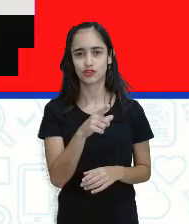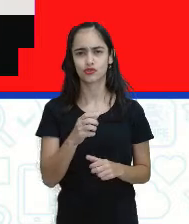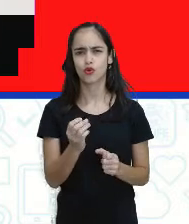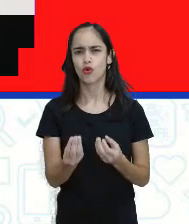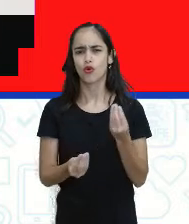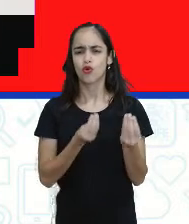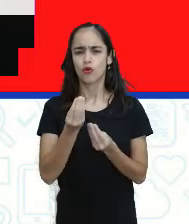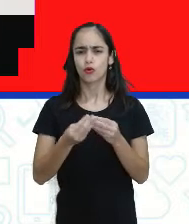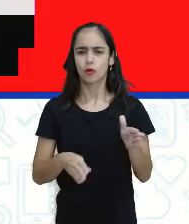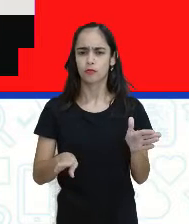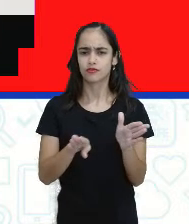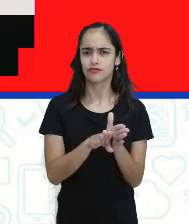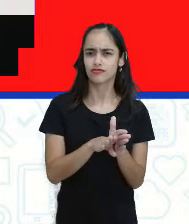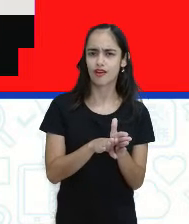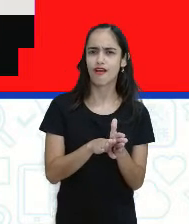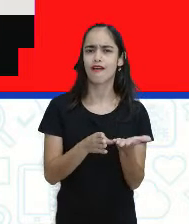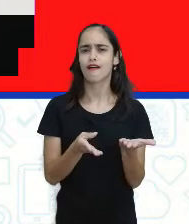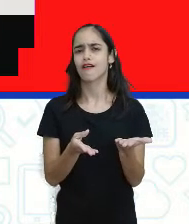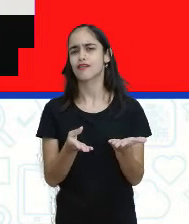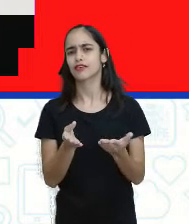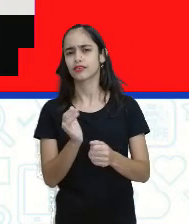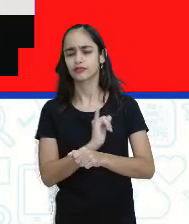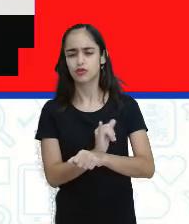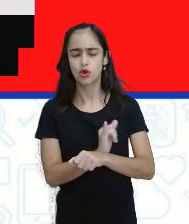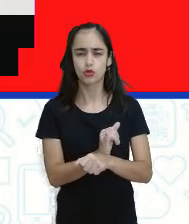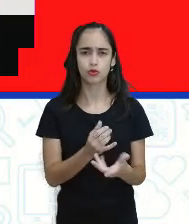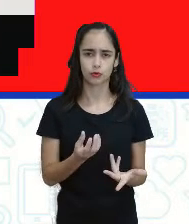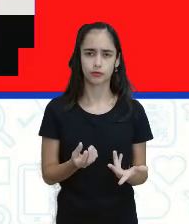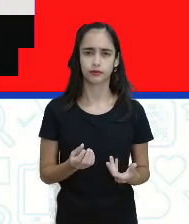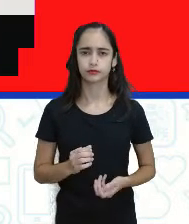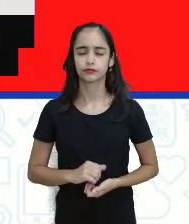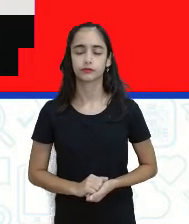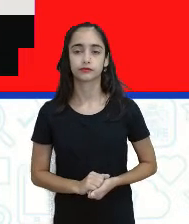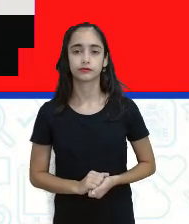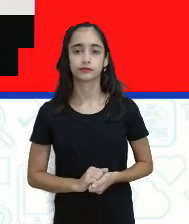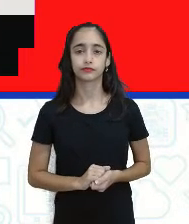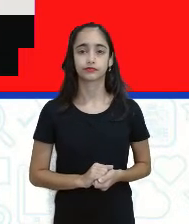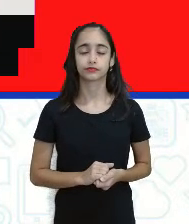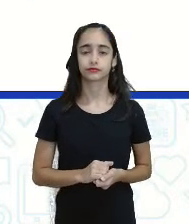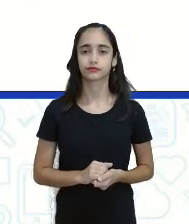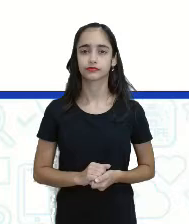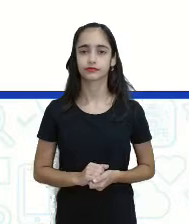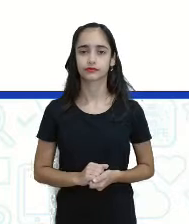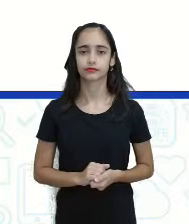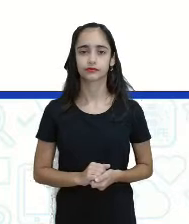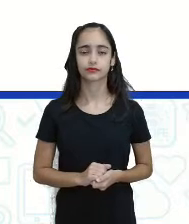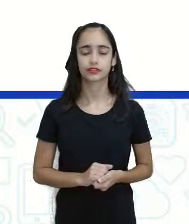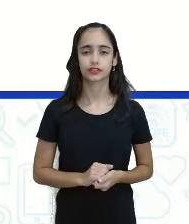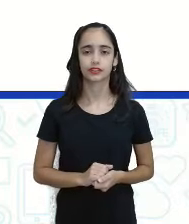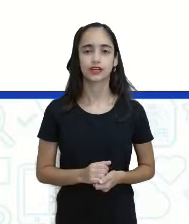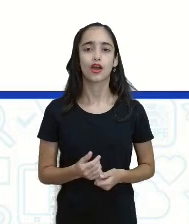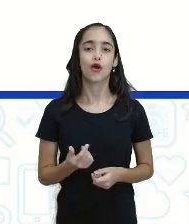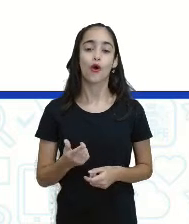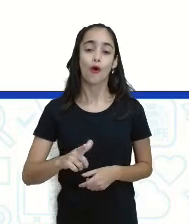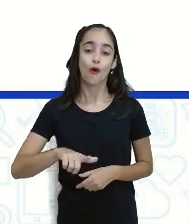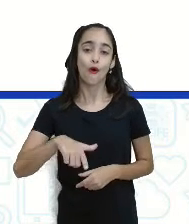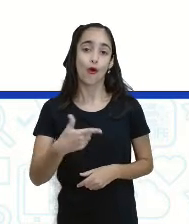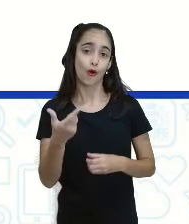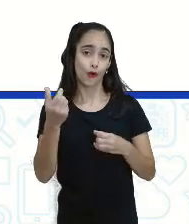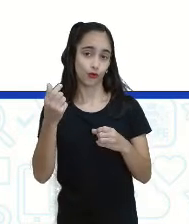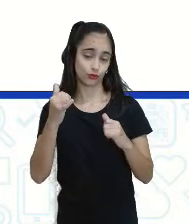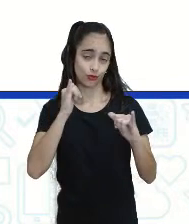né? Caso esteja assistindo pelo telefone, você não vai ter como escanear, né? Mas daqui a pouco a gente conta. Mais um aviso, né?